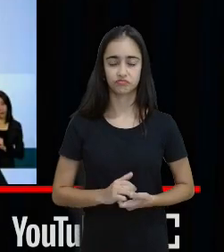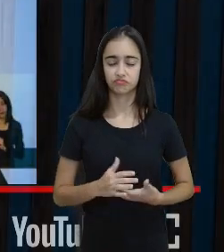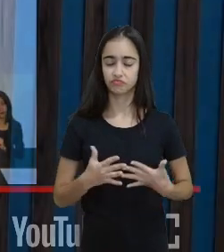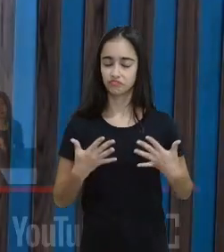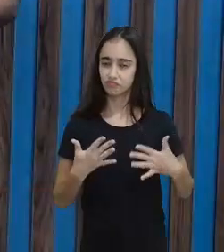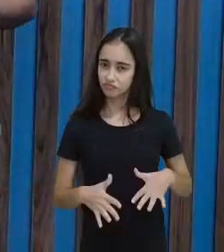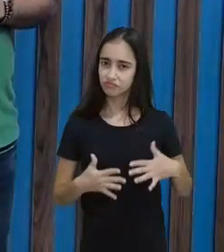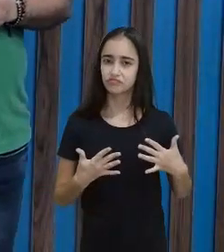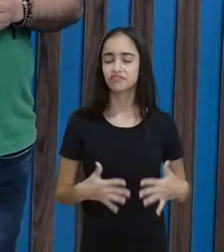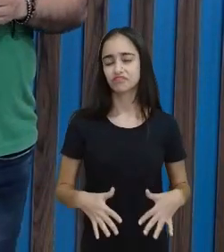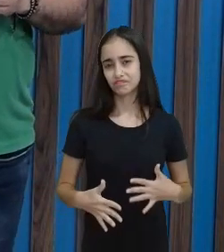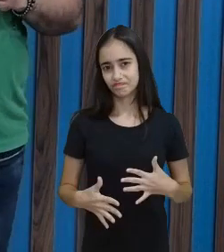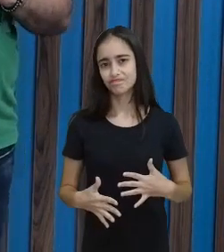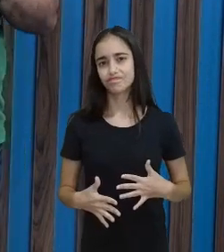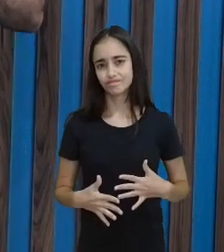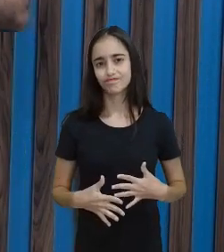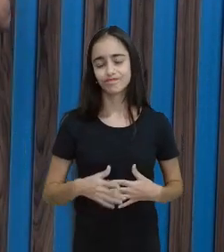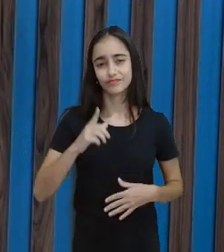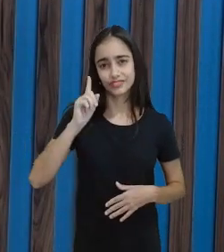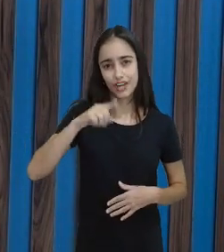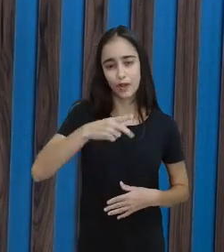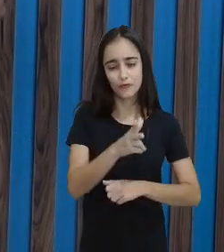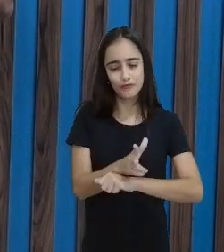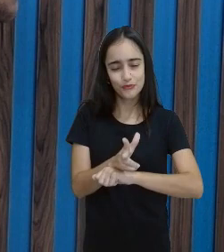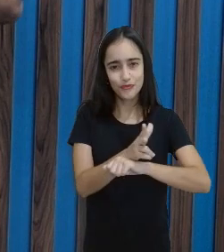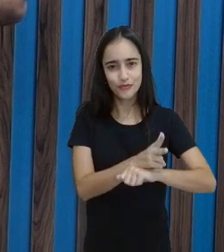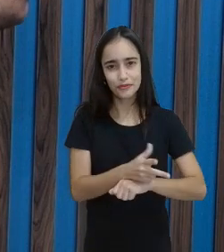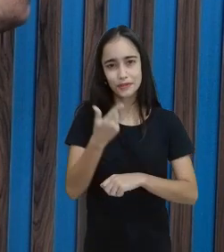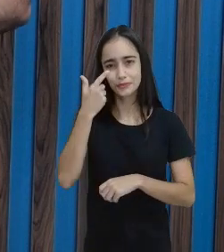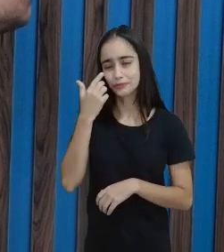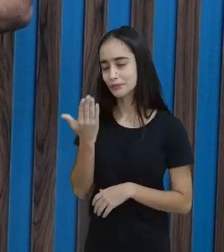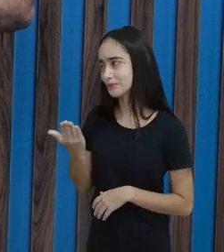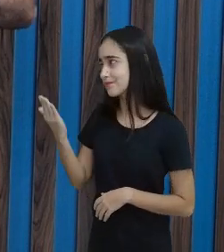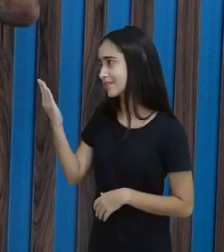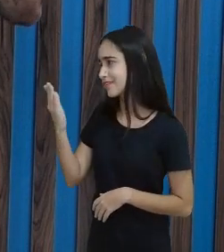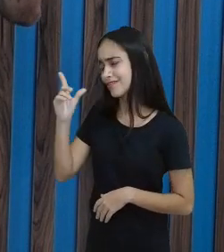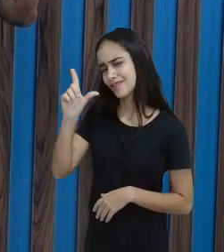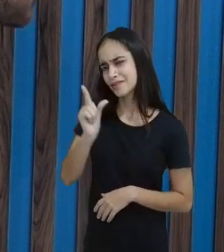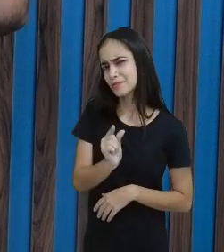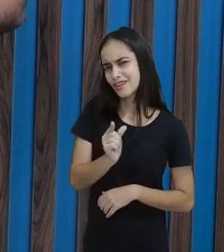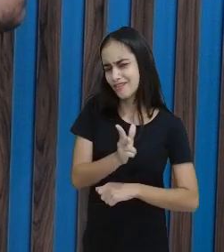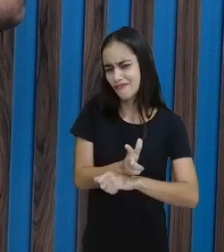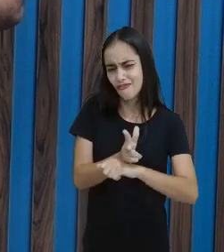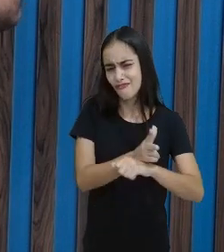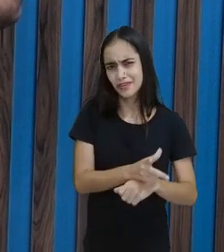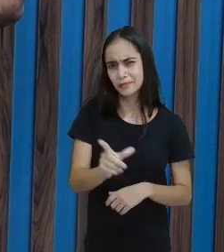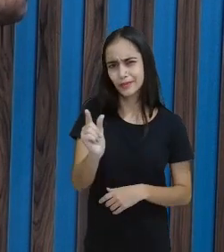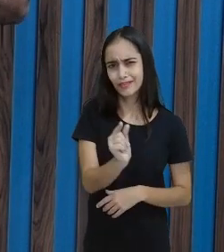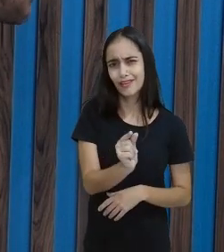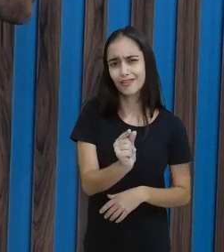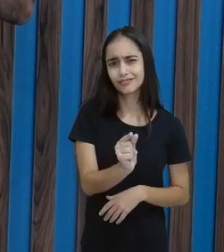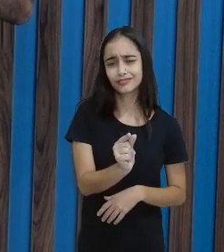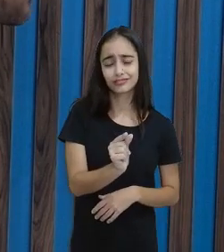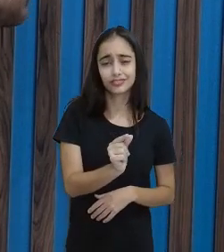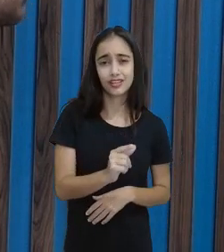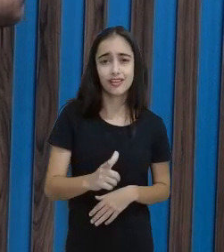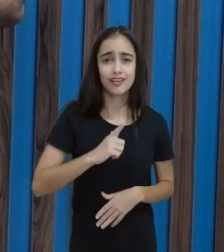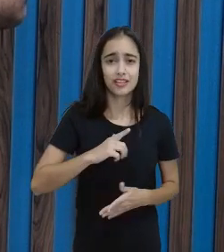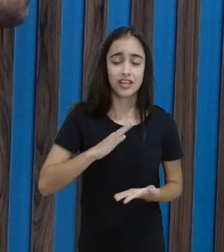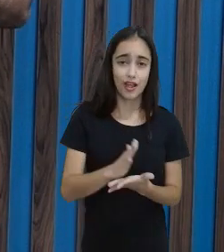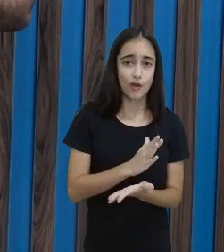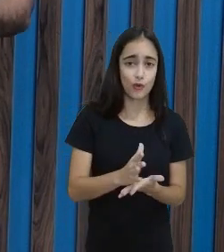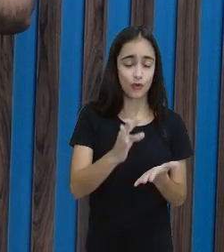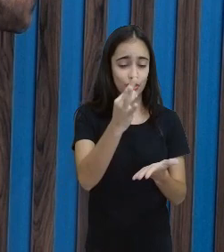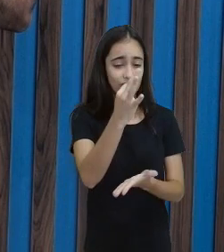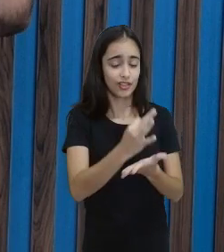Pois bem, esse foi o vídeo curtinho, uma animação com alguns textos